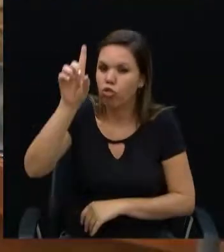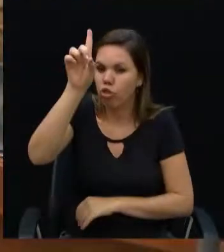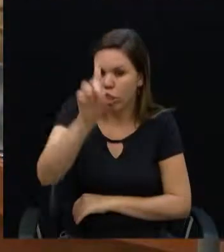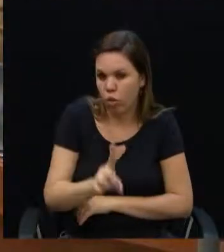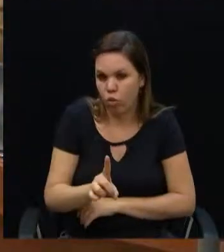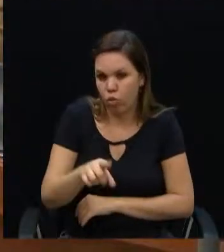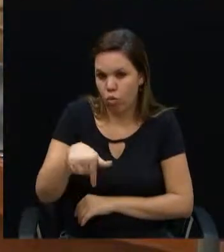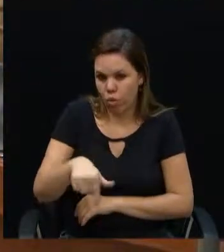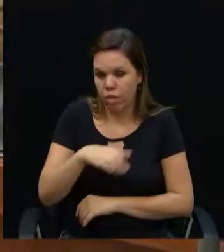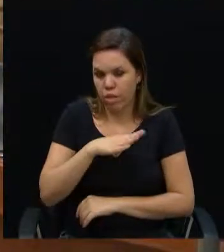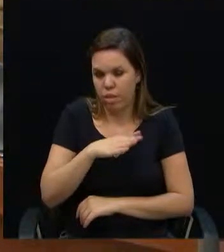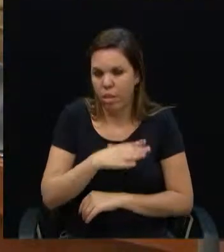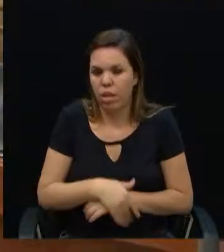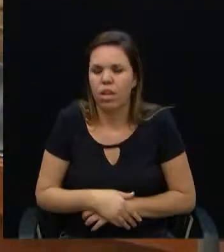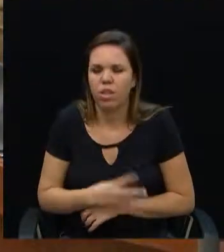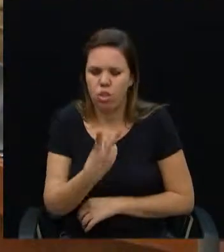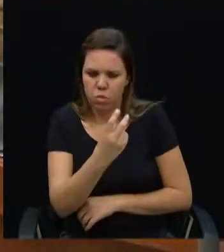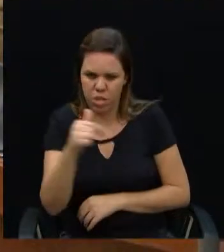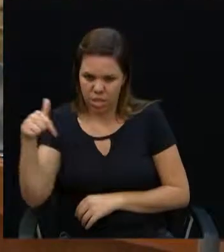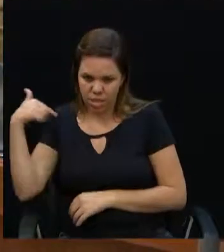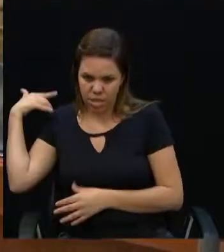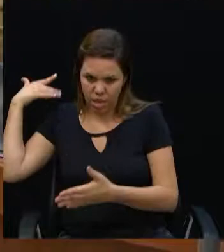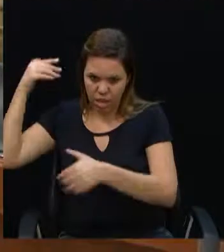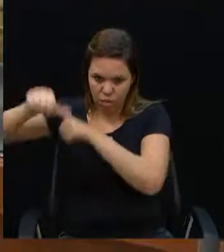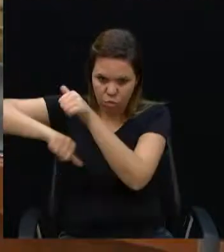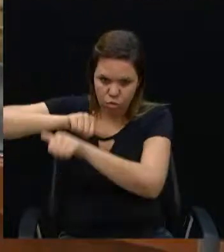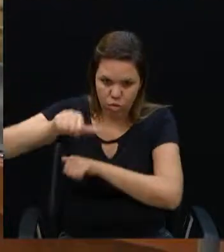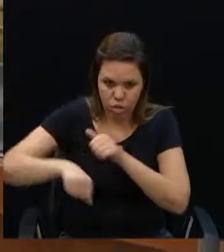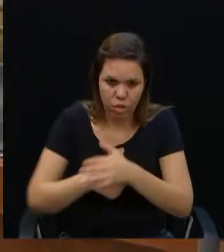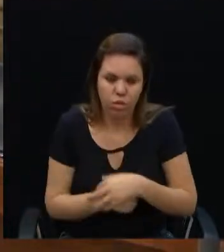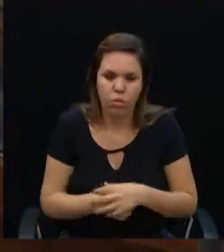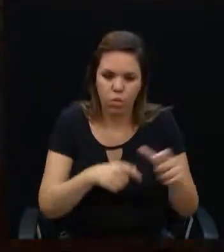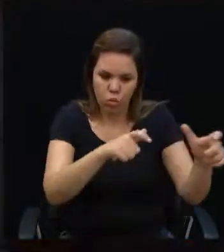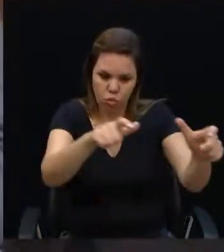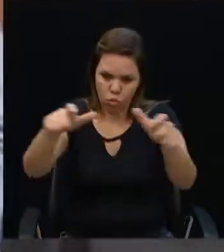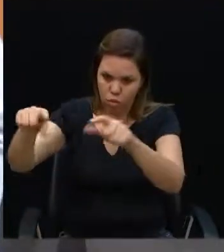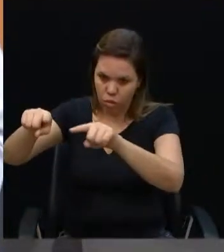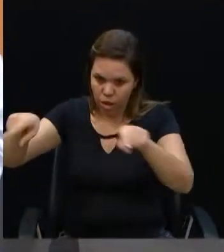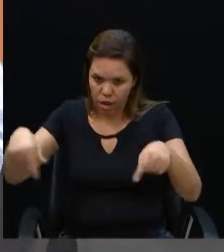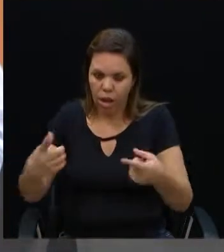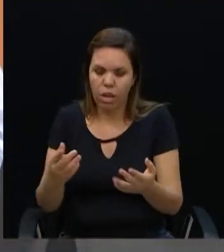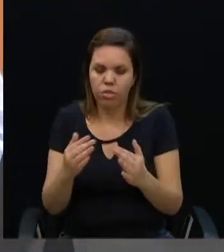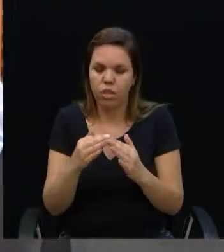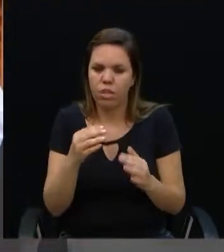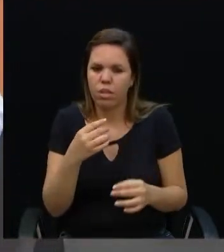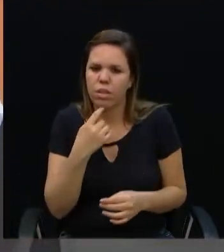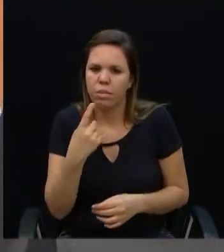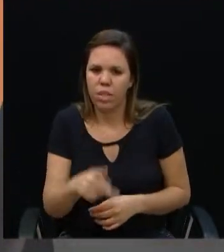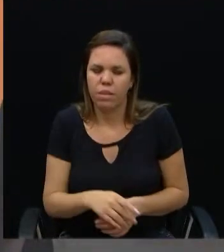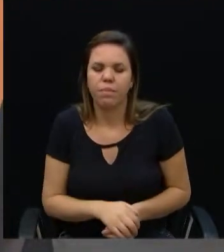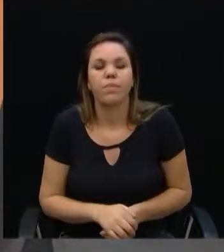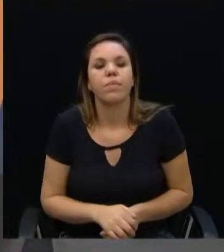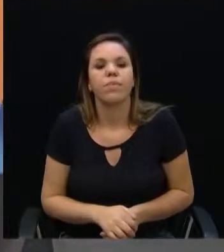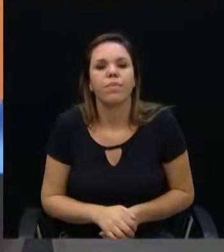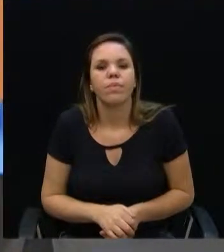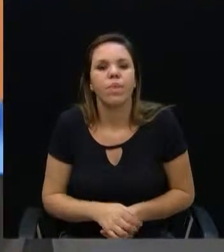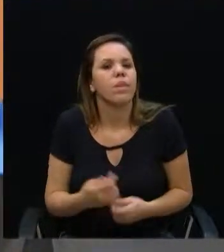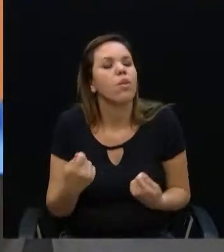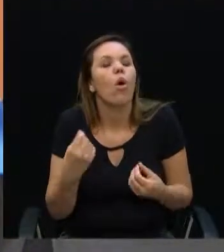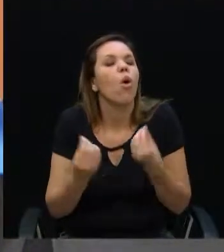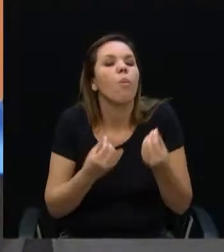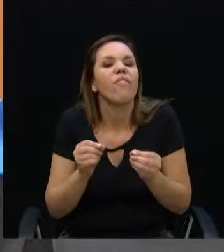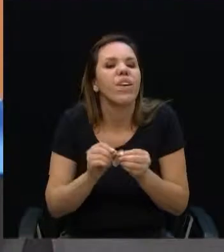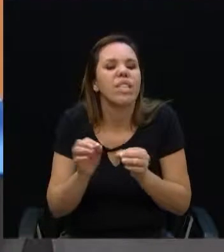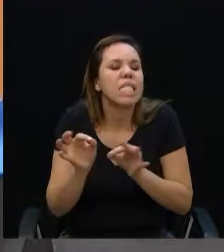pelo Legislativo em 2017, e que fez alterações no zoneamento. A razão pela qual não teria sentido fazer uma lei de